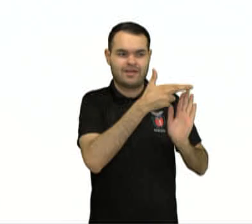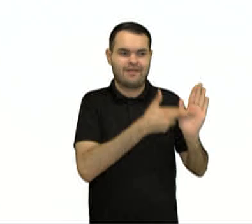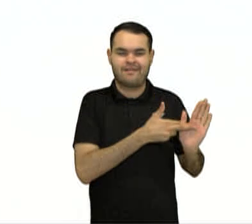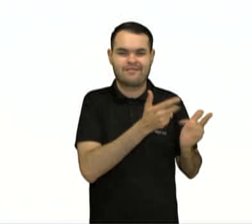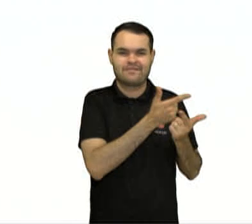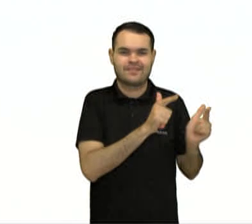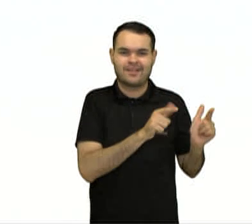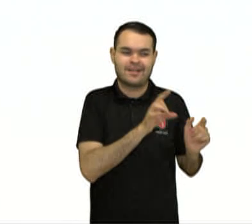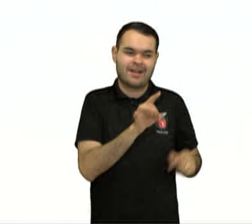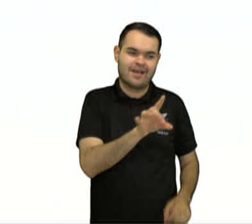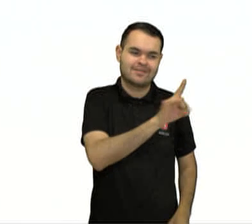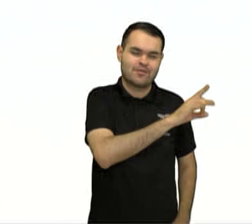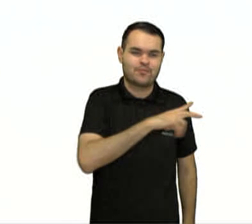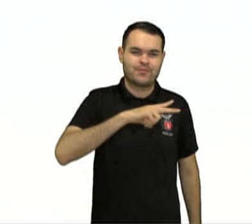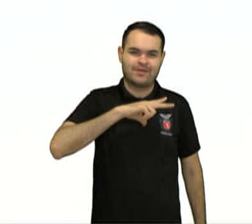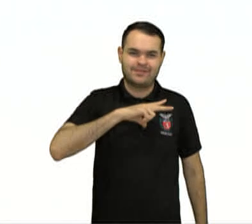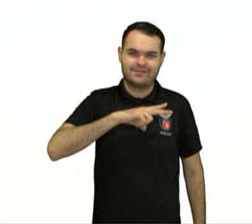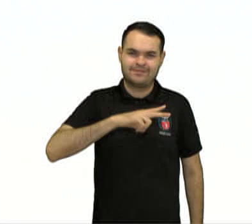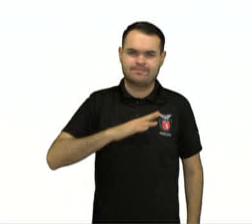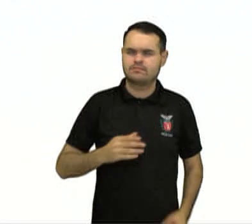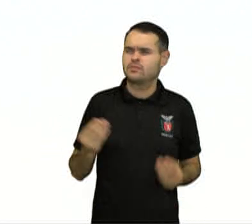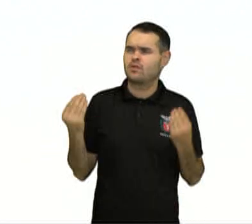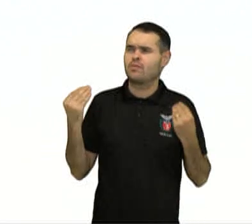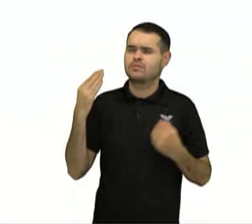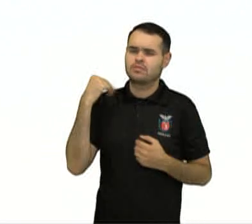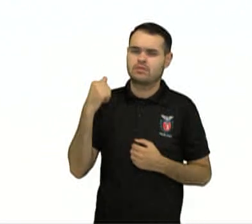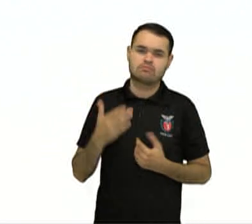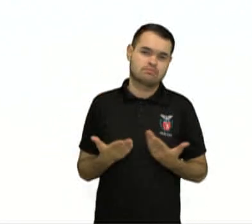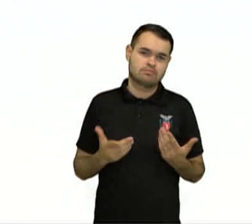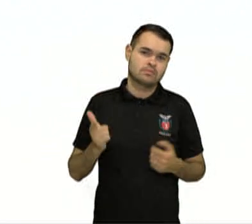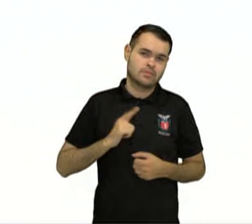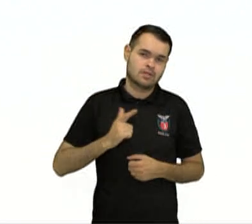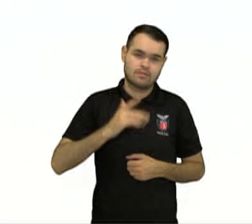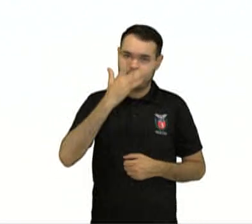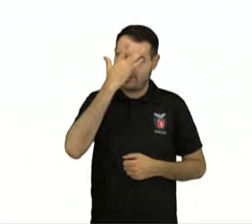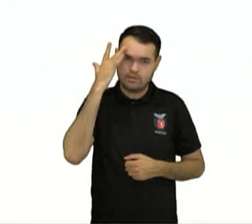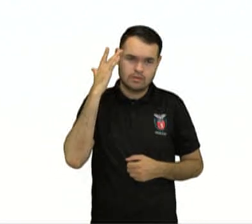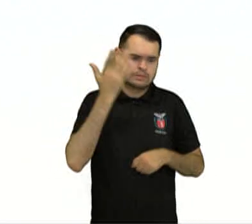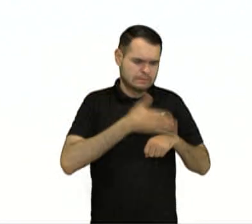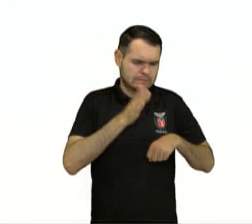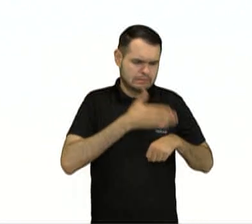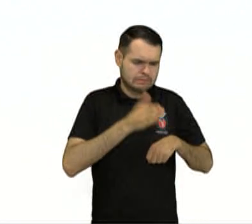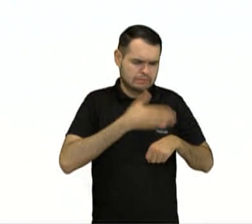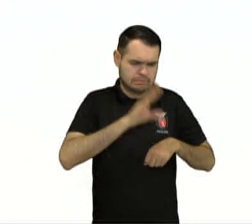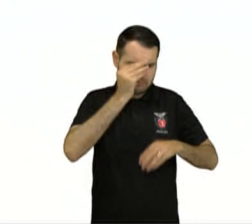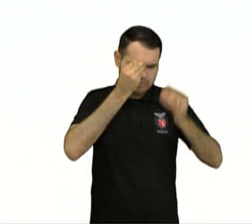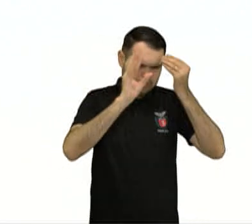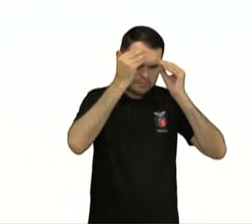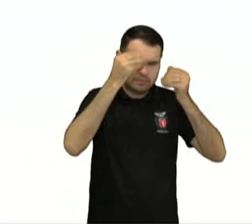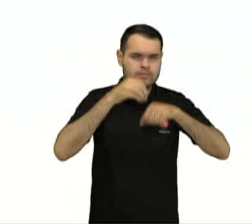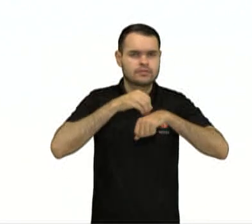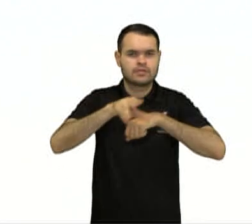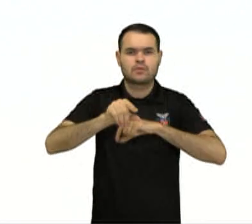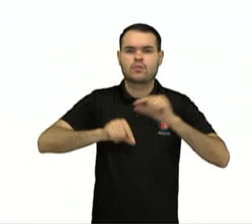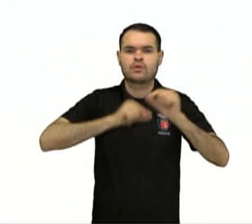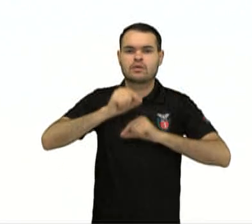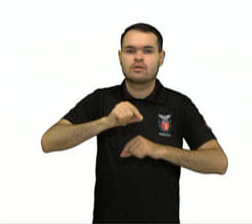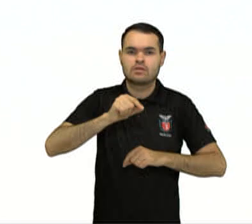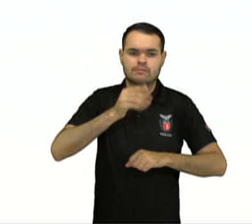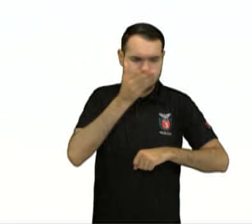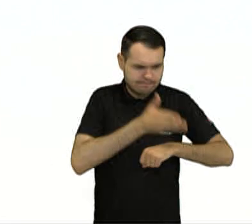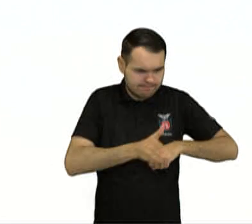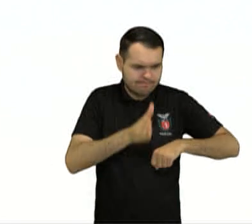seu, tá? Então, mas como que eu vou saber? Bom, tem gente que pega listas e sai tentando memorizar. Minha dica é,